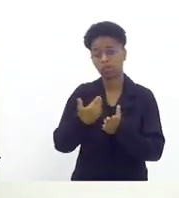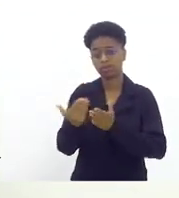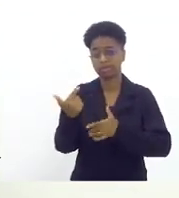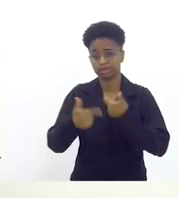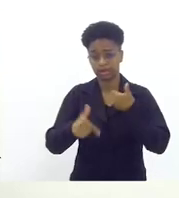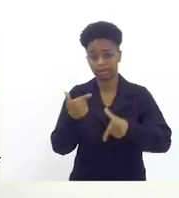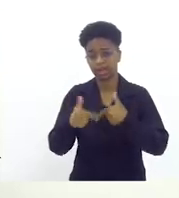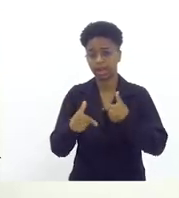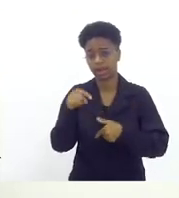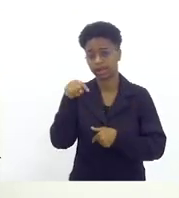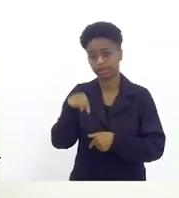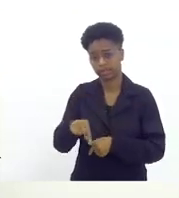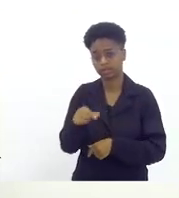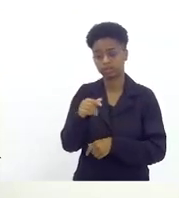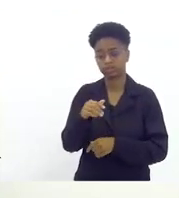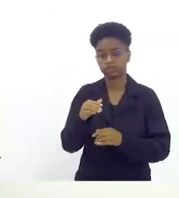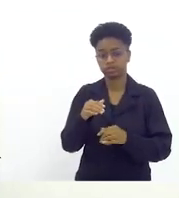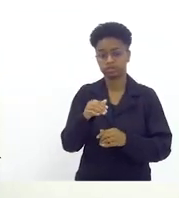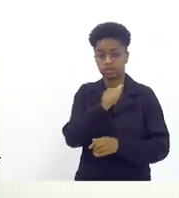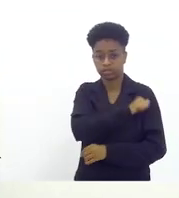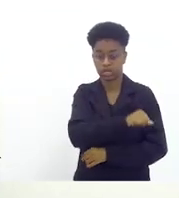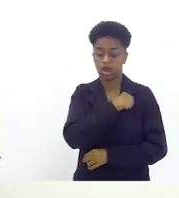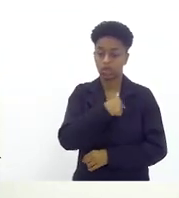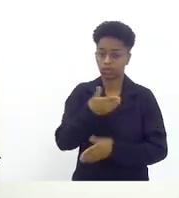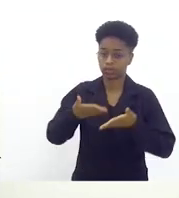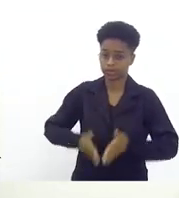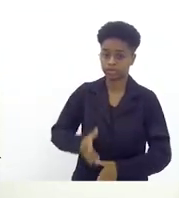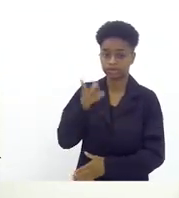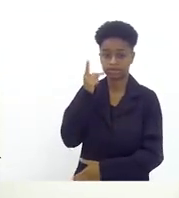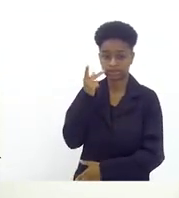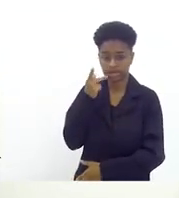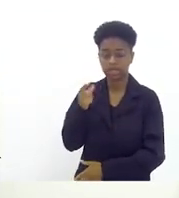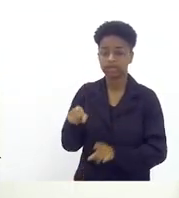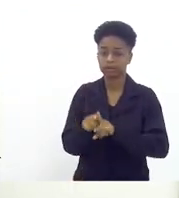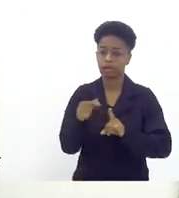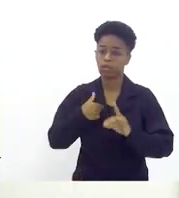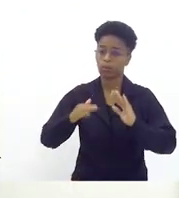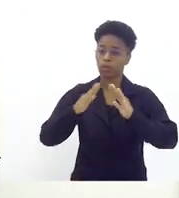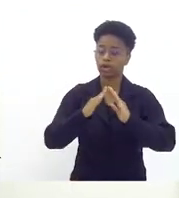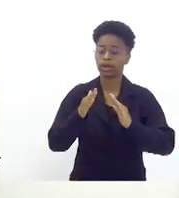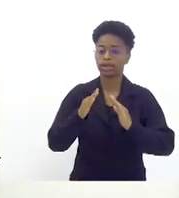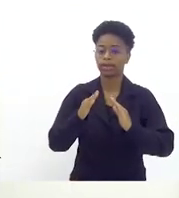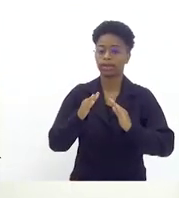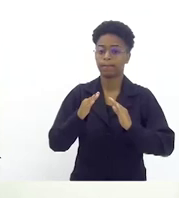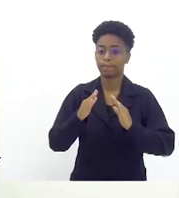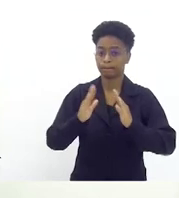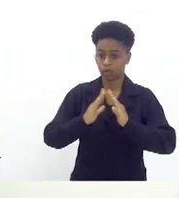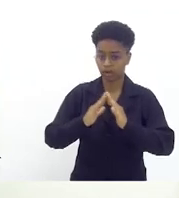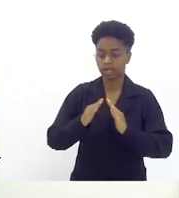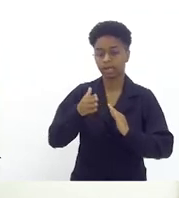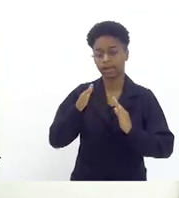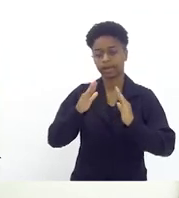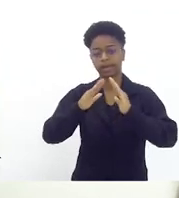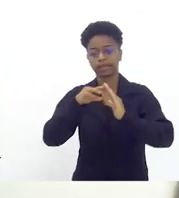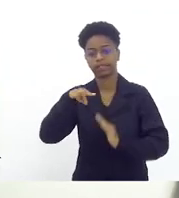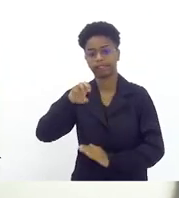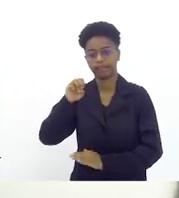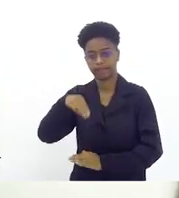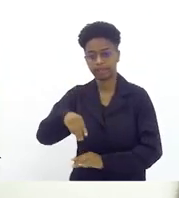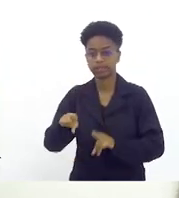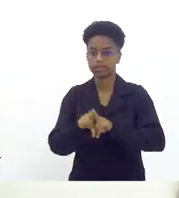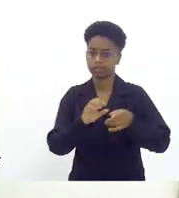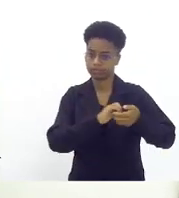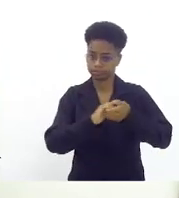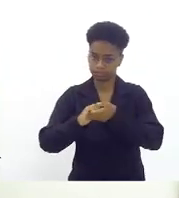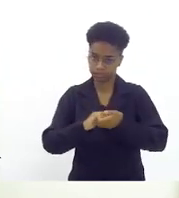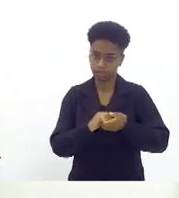sou cearense, vim lá de Fortaleza em 2016, morei na Casa NEM, né, que foi o projeto que salvou a minha vida aqui na cidade do Rio. Queria saudar também, né, a